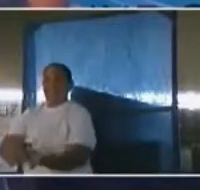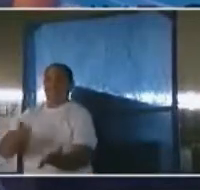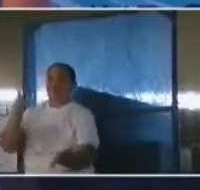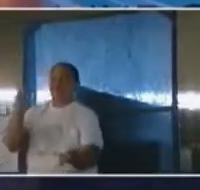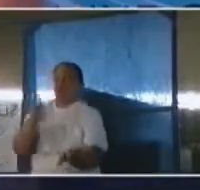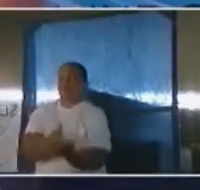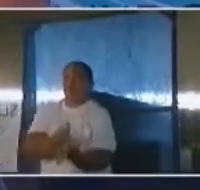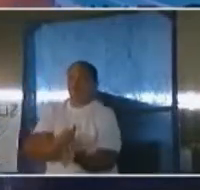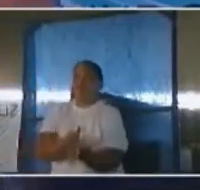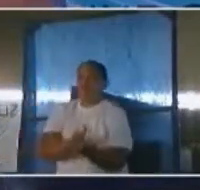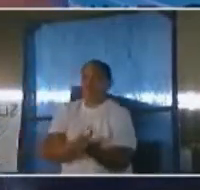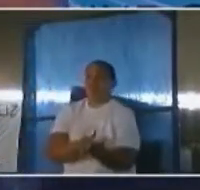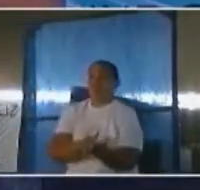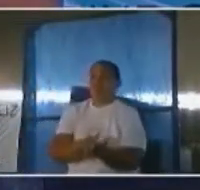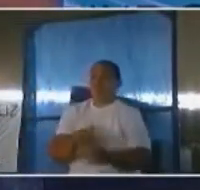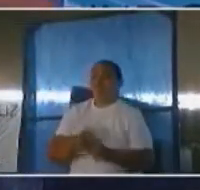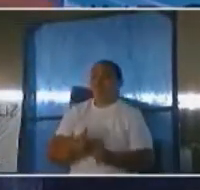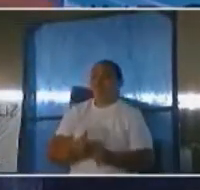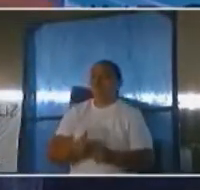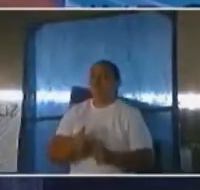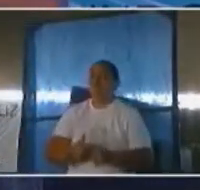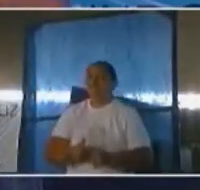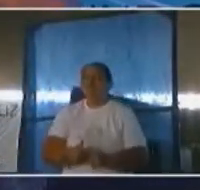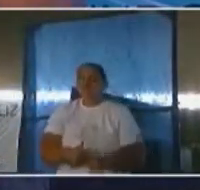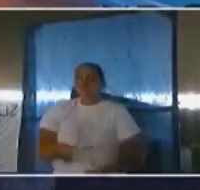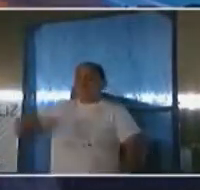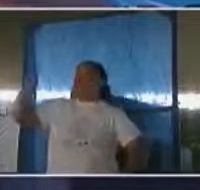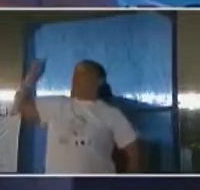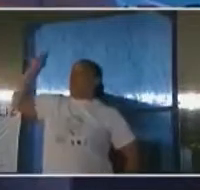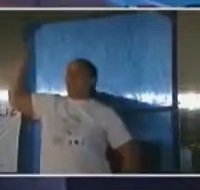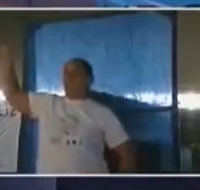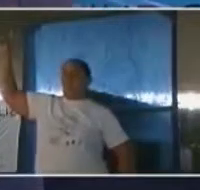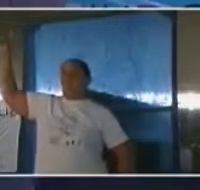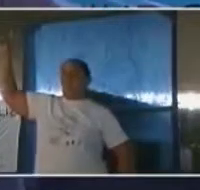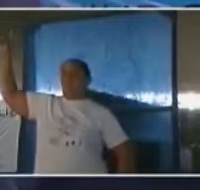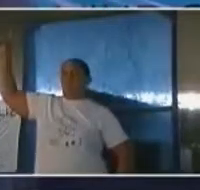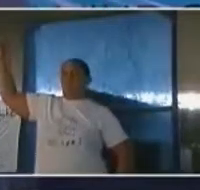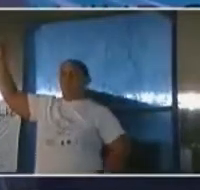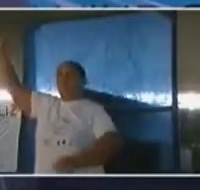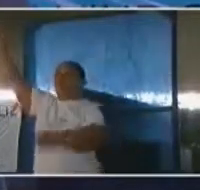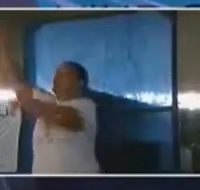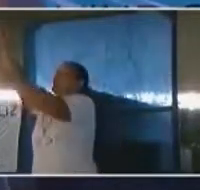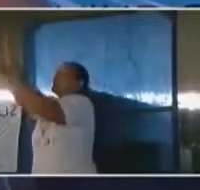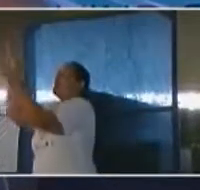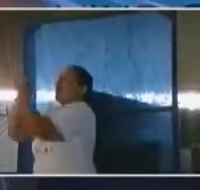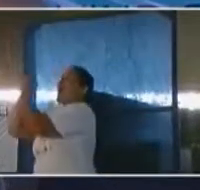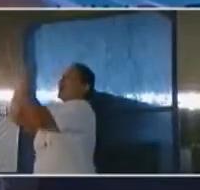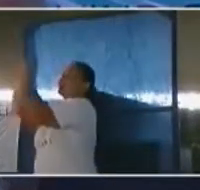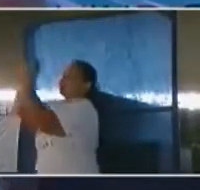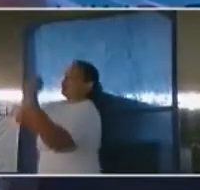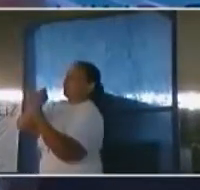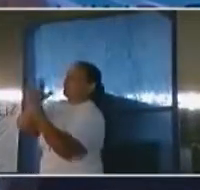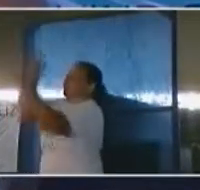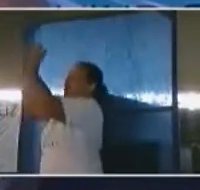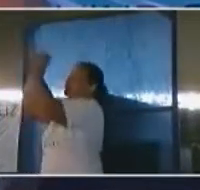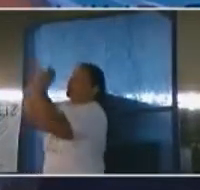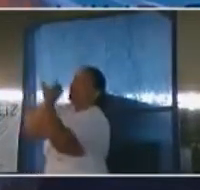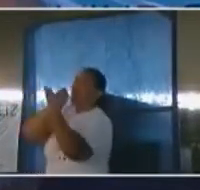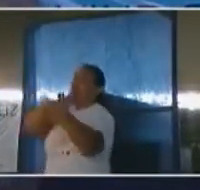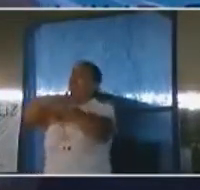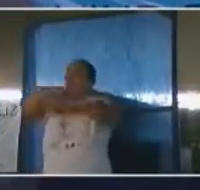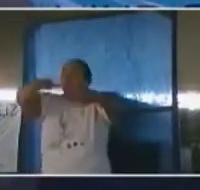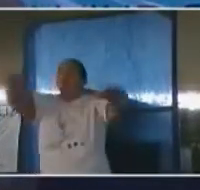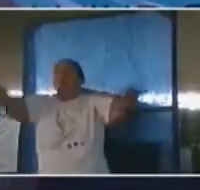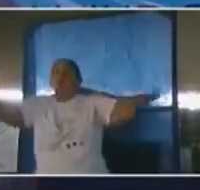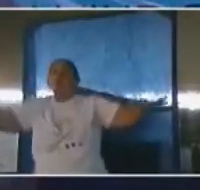permitiu, trouxe insegurança a cada pessoa, deu criatividade, deu trabalho, mas também porque